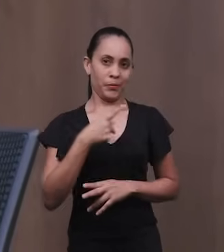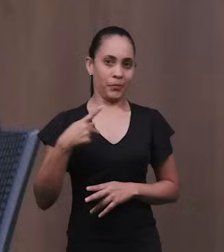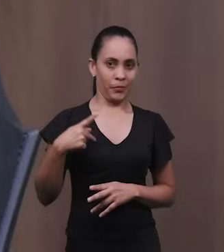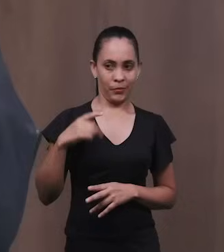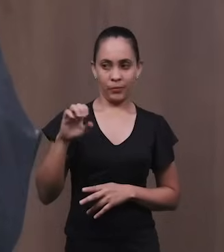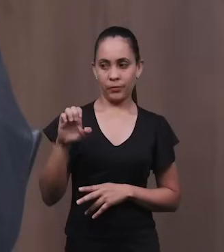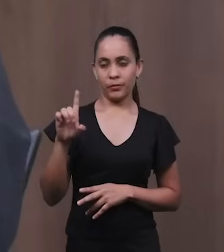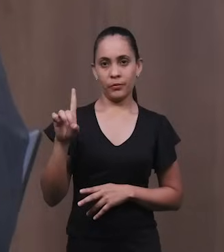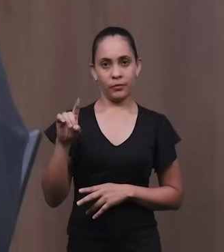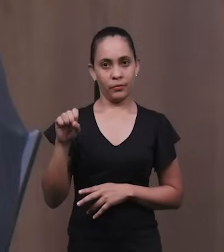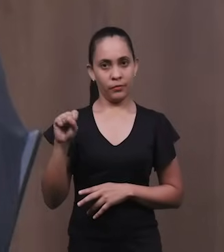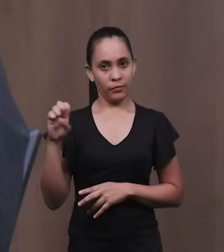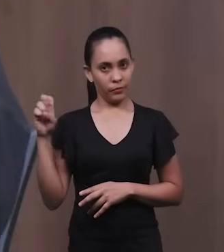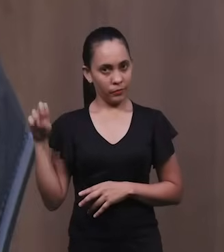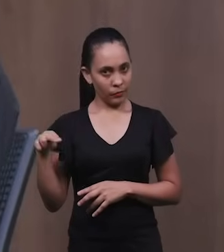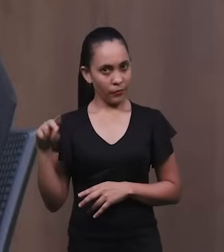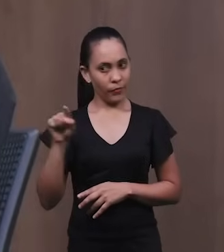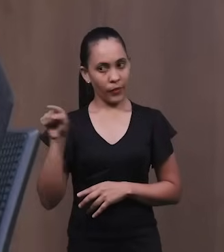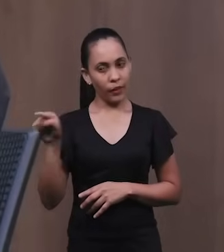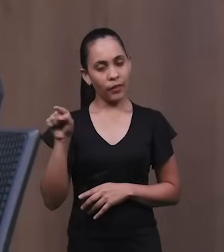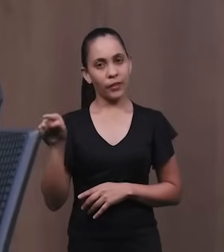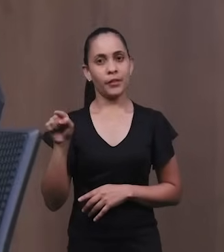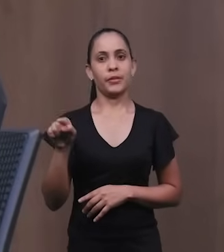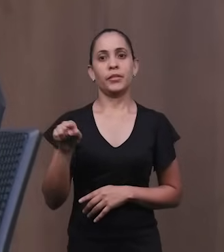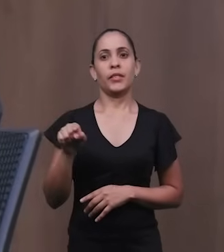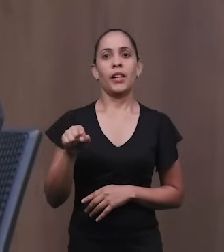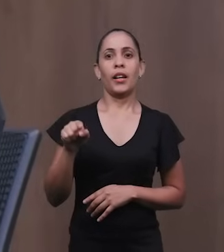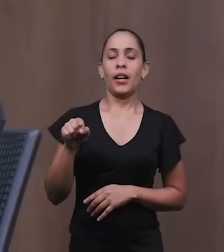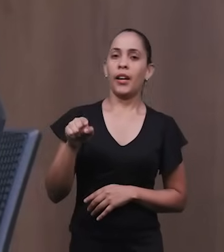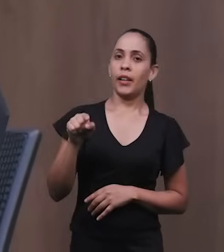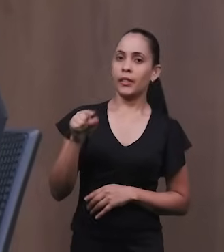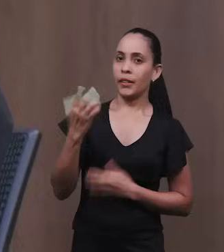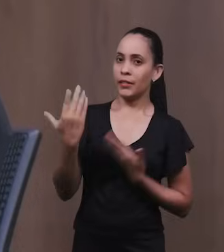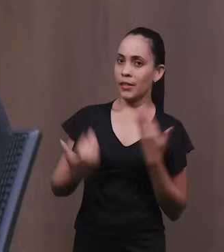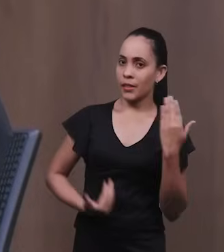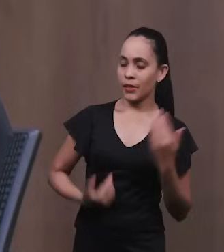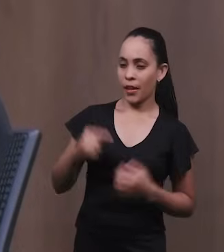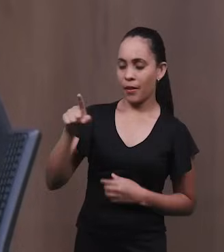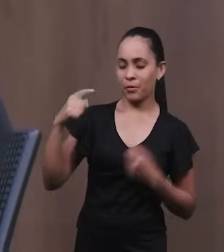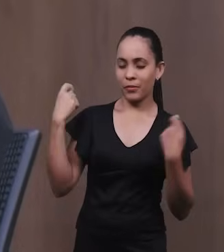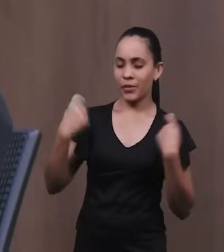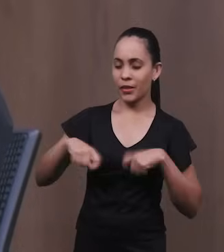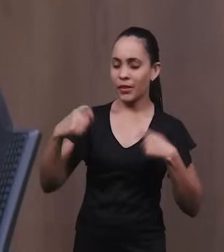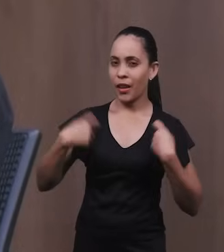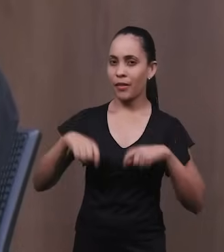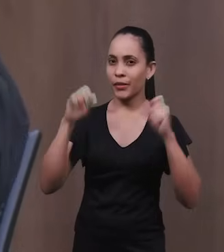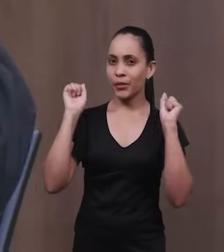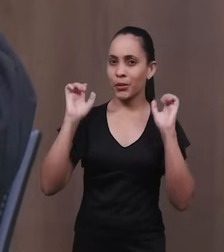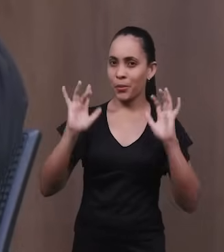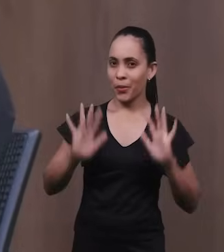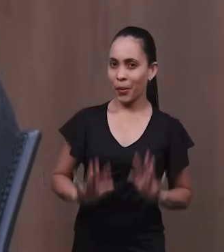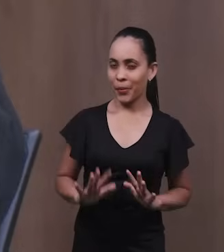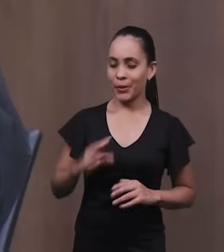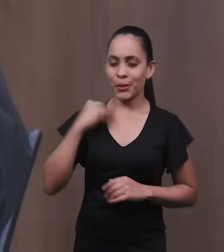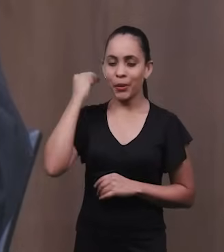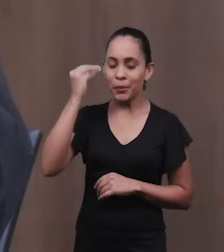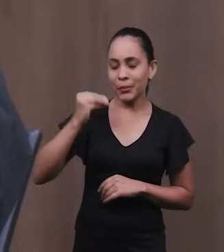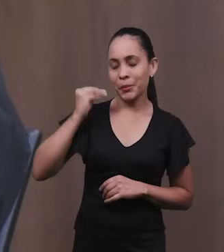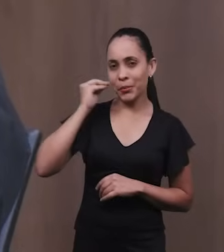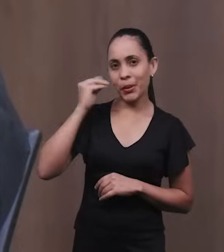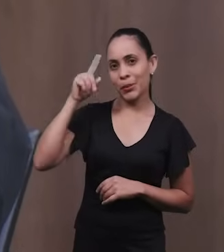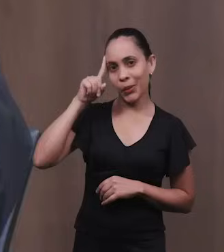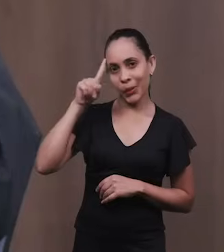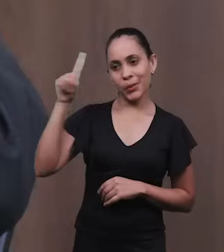Edson, ali que levou aquele irmão necessitado a ter um encontro com